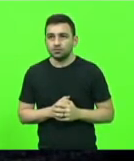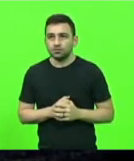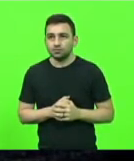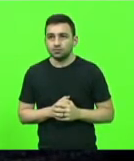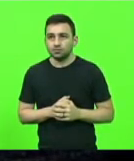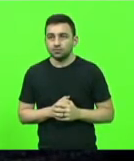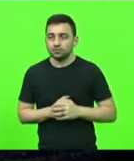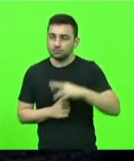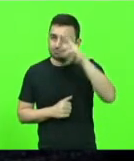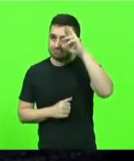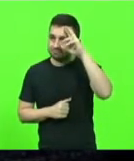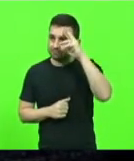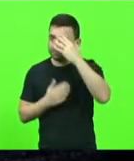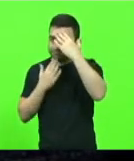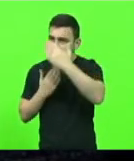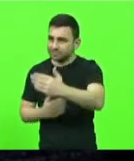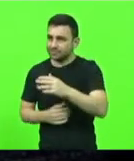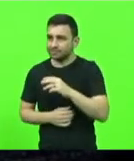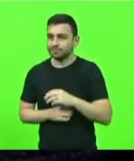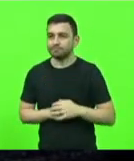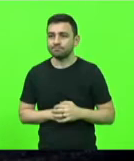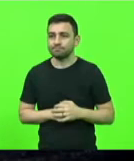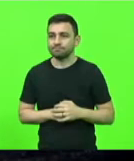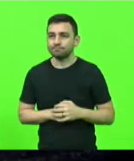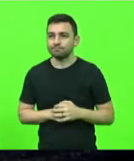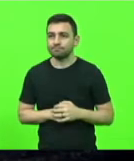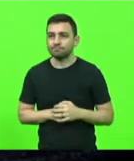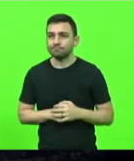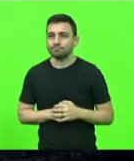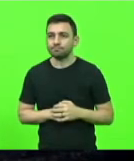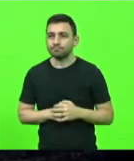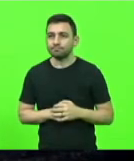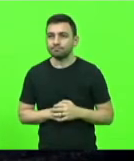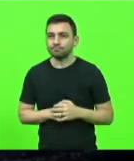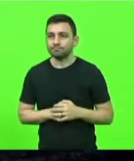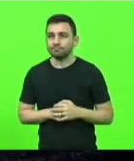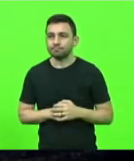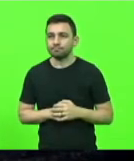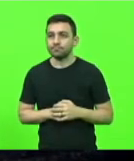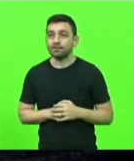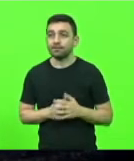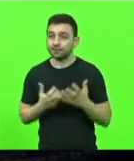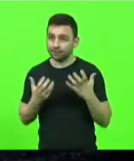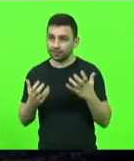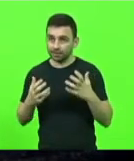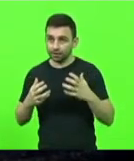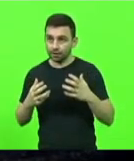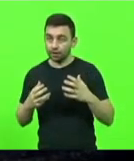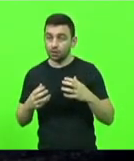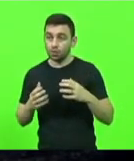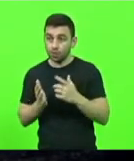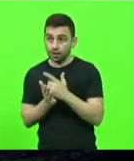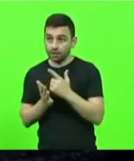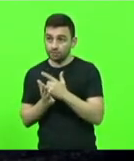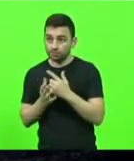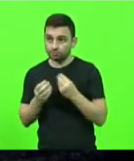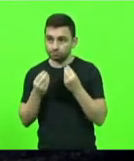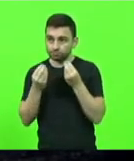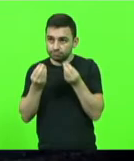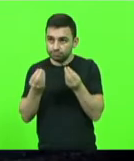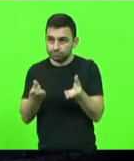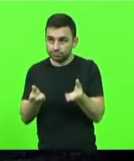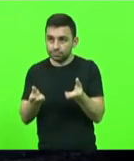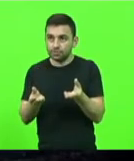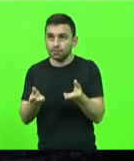Ricardo Alba nosso Deputado Presidente desta sessão é não gostaria de informar que o exemplar fica disponível a partir de agora